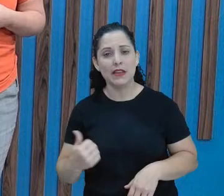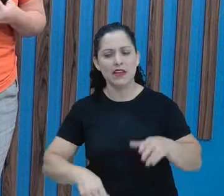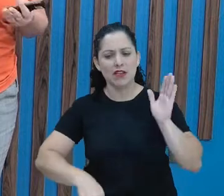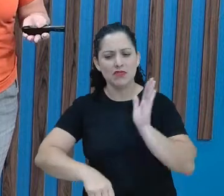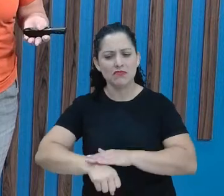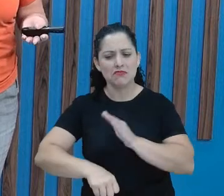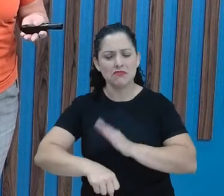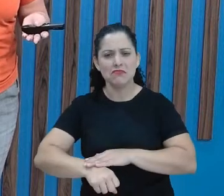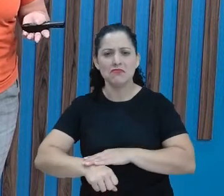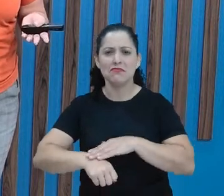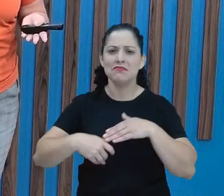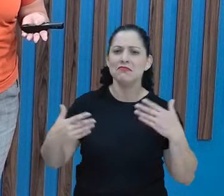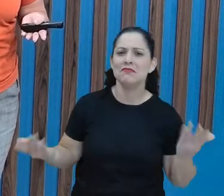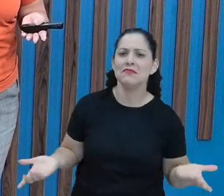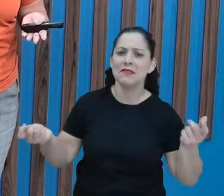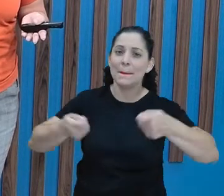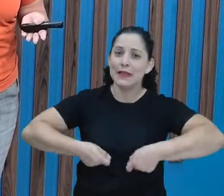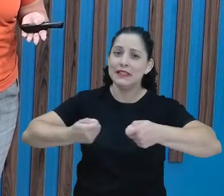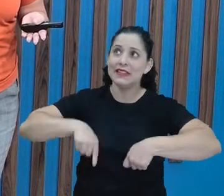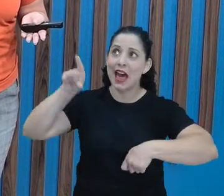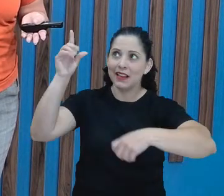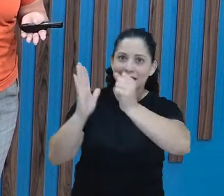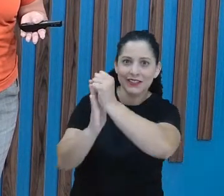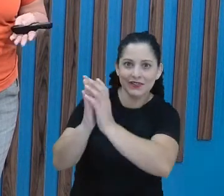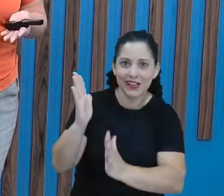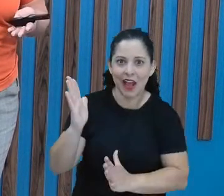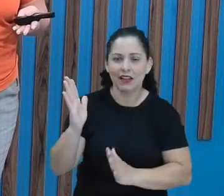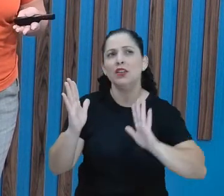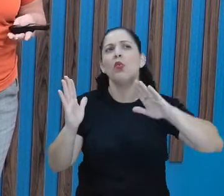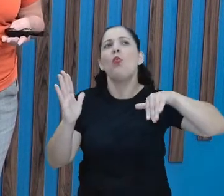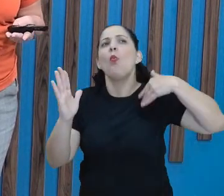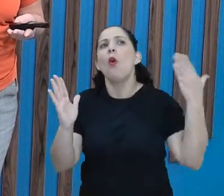ela for precisar daquela atividade